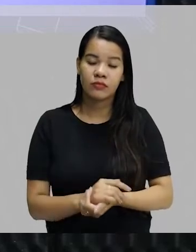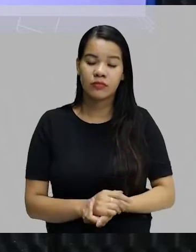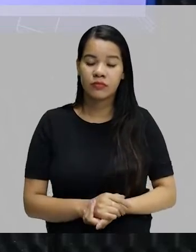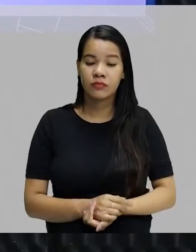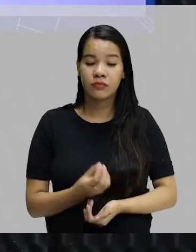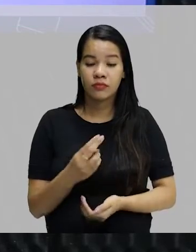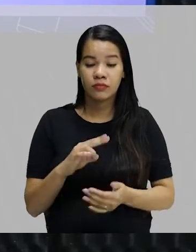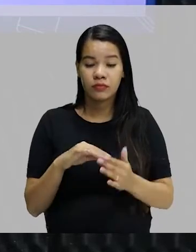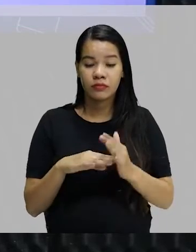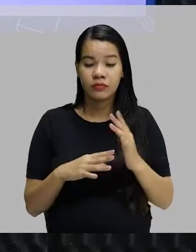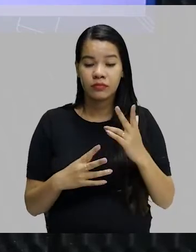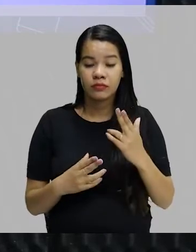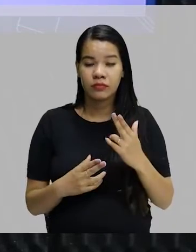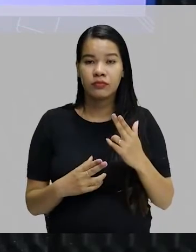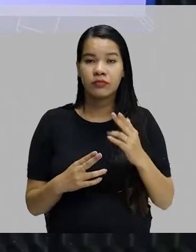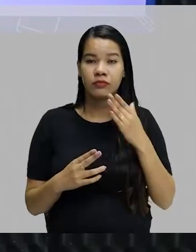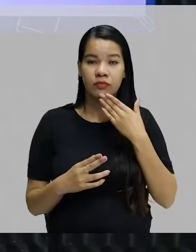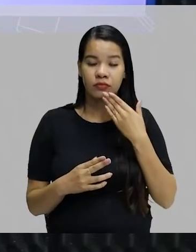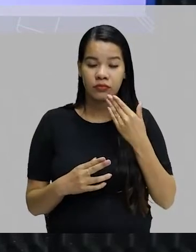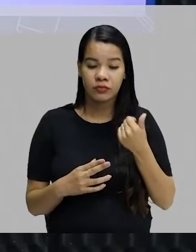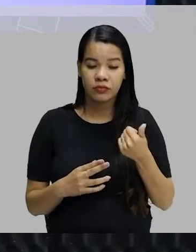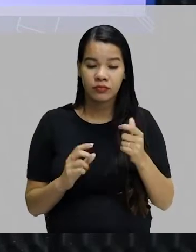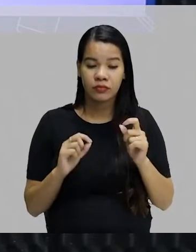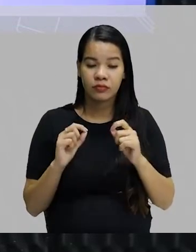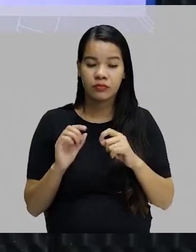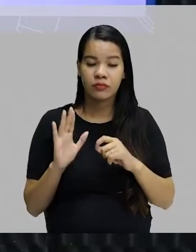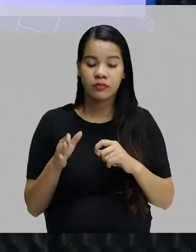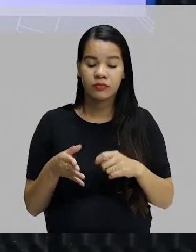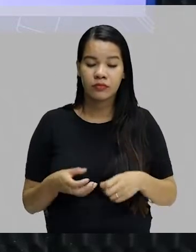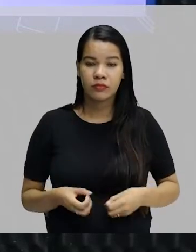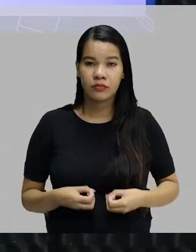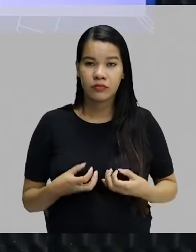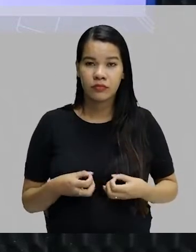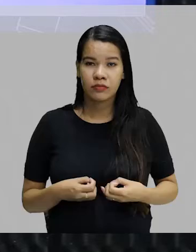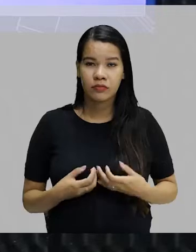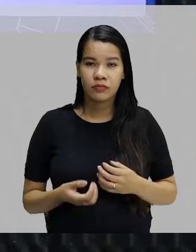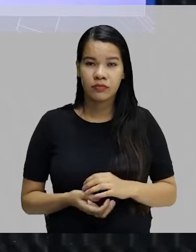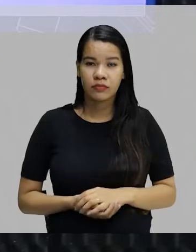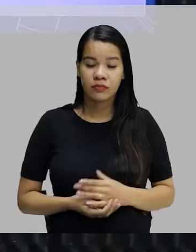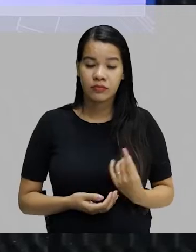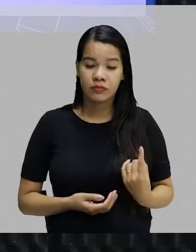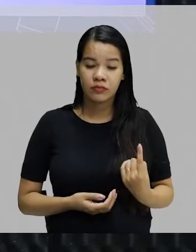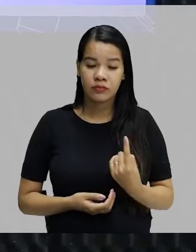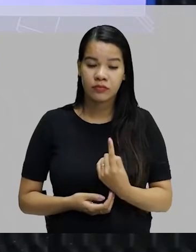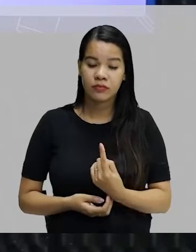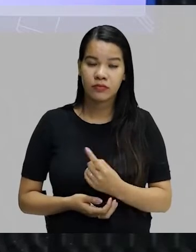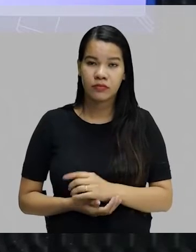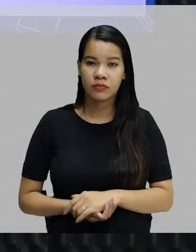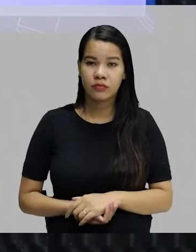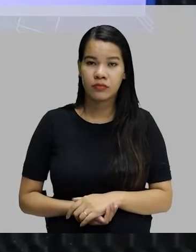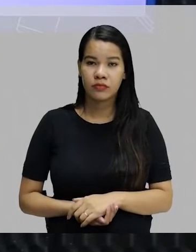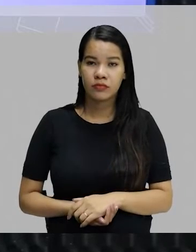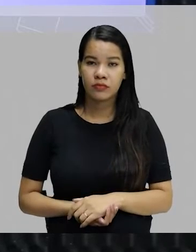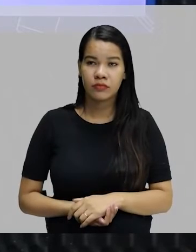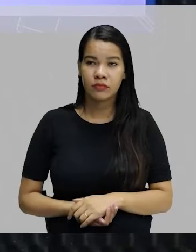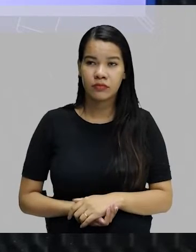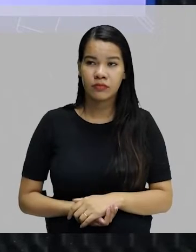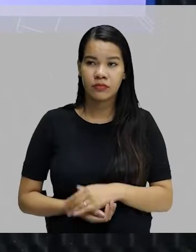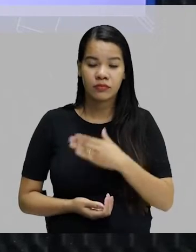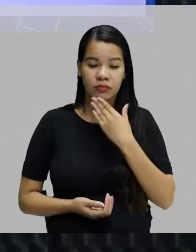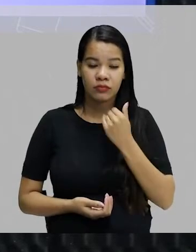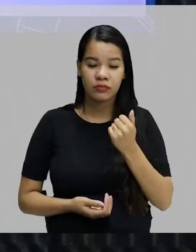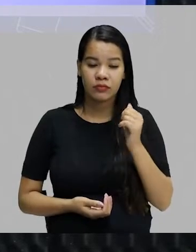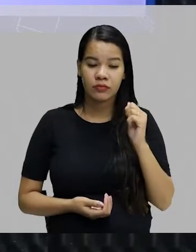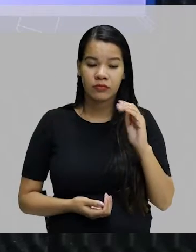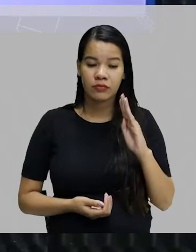ou até mesmo melhorarem aquilo que foi produzido por ele, tá? Então, neste caso aqui, a melhor